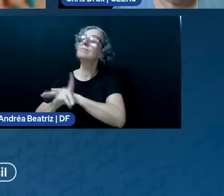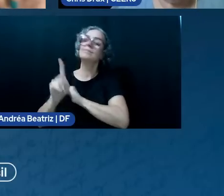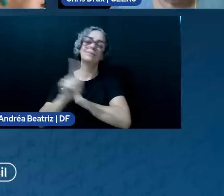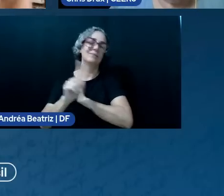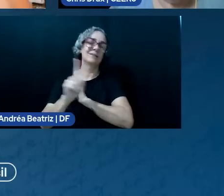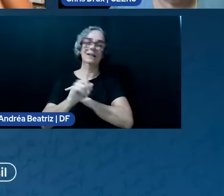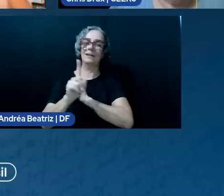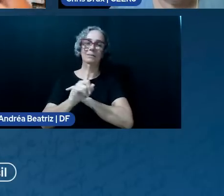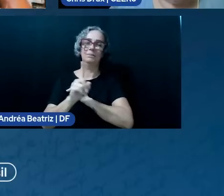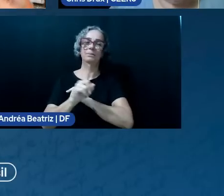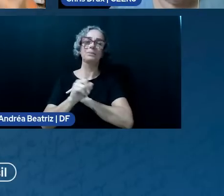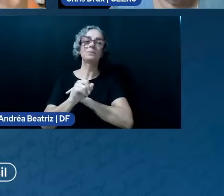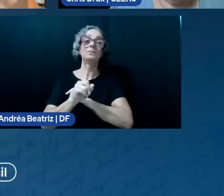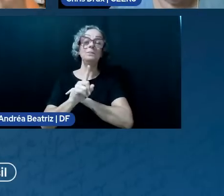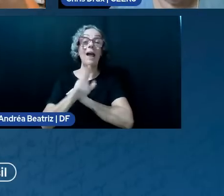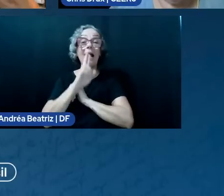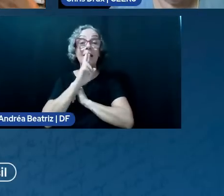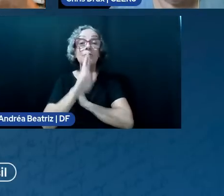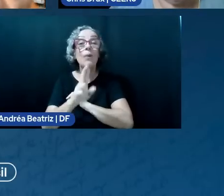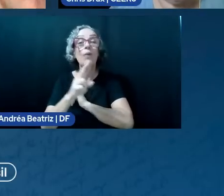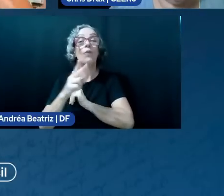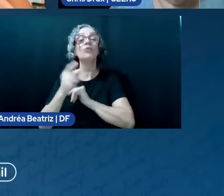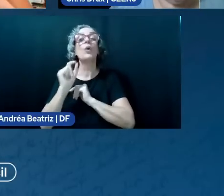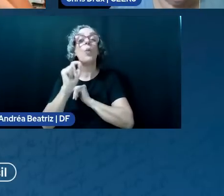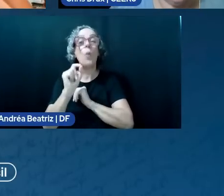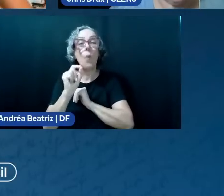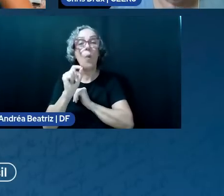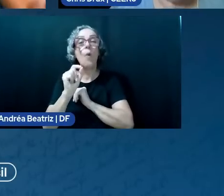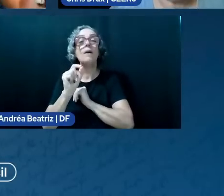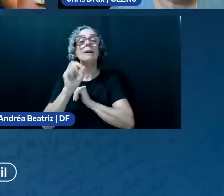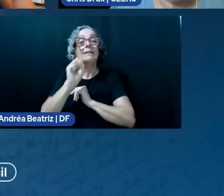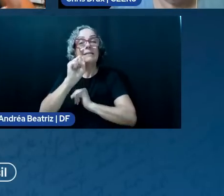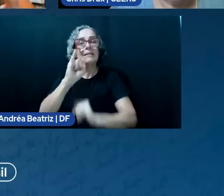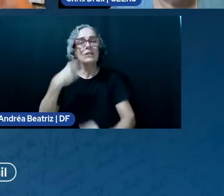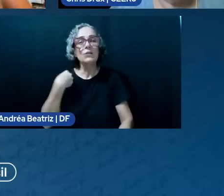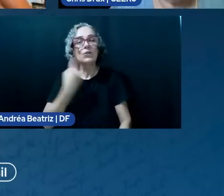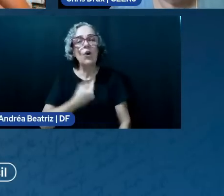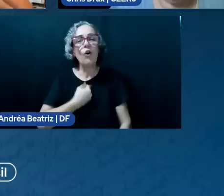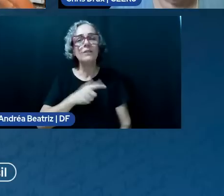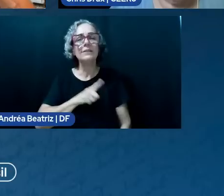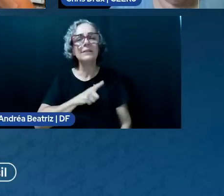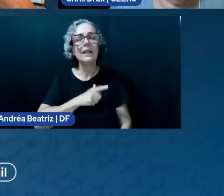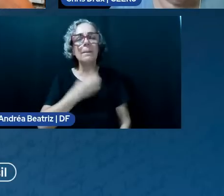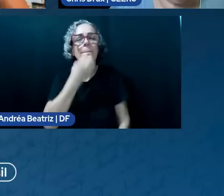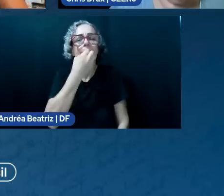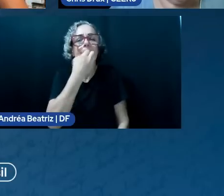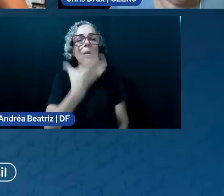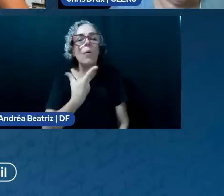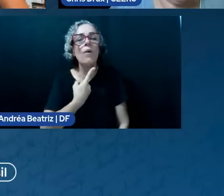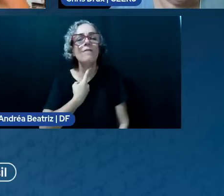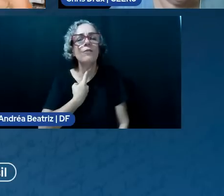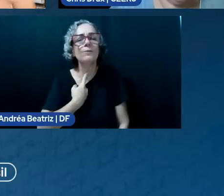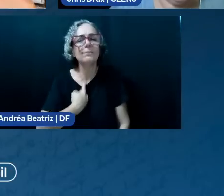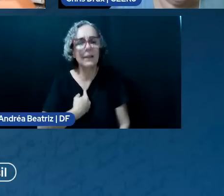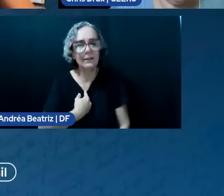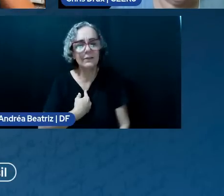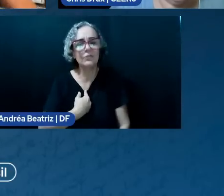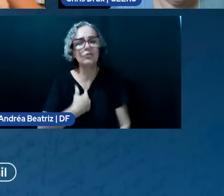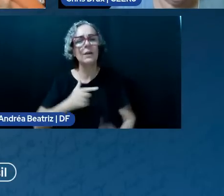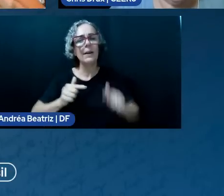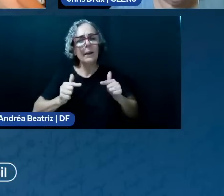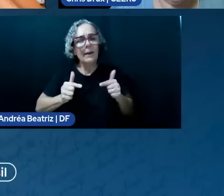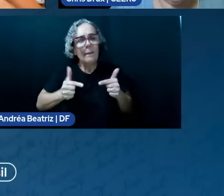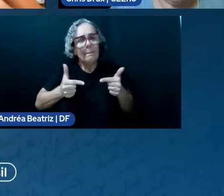diz que se nós tivermos vontade, se tivermos perseverança